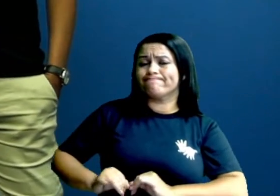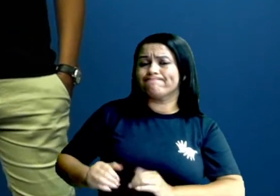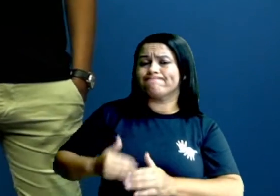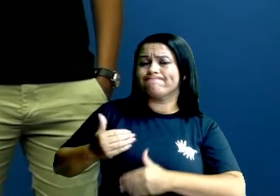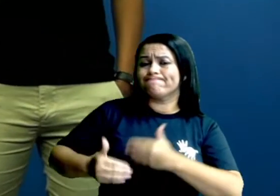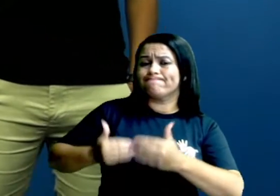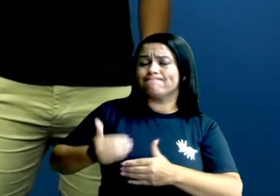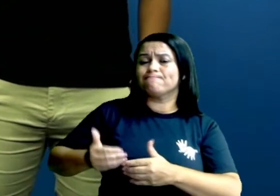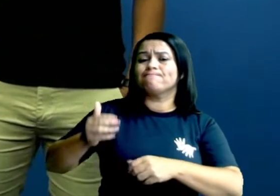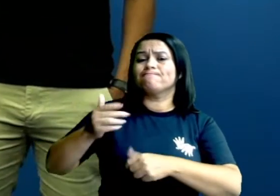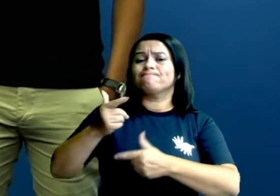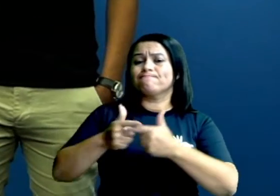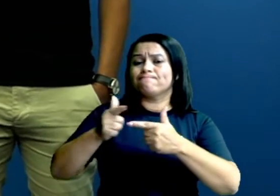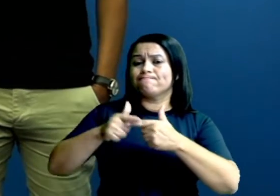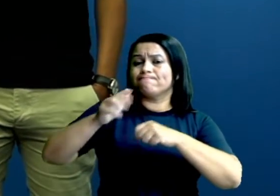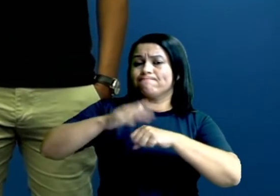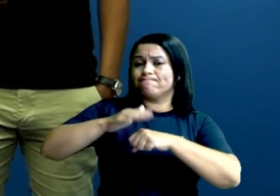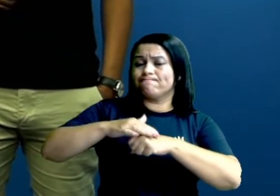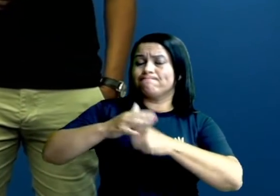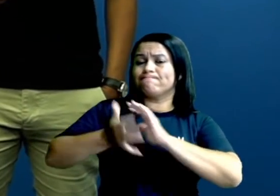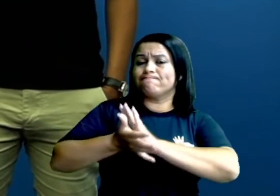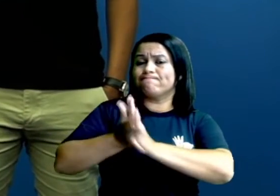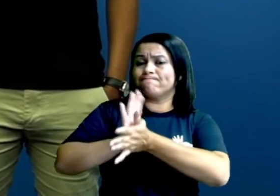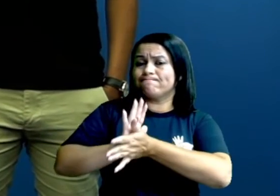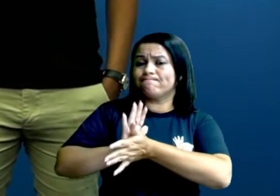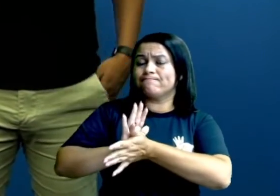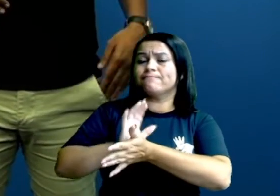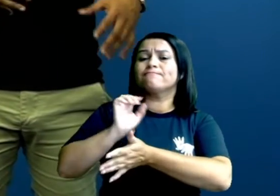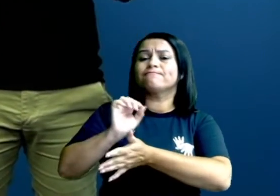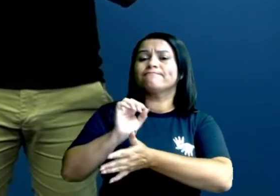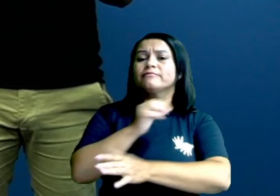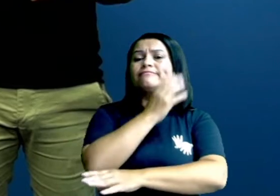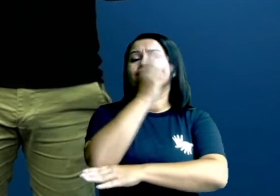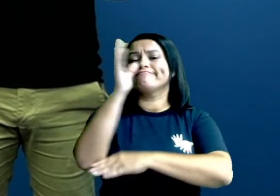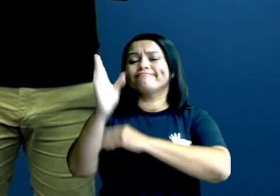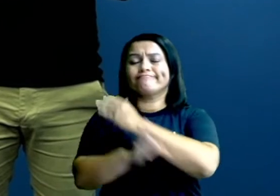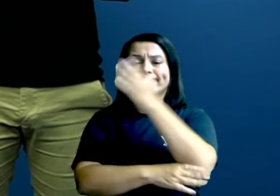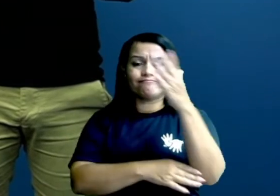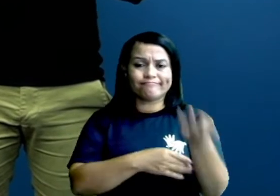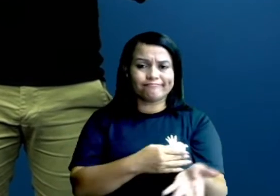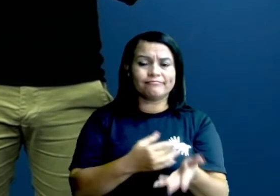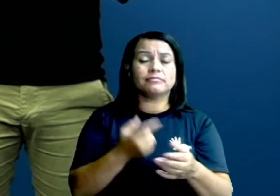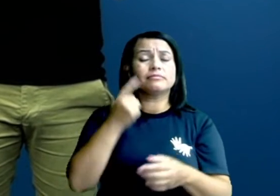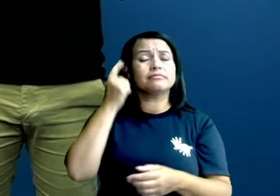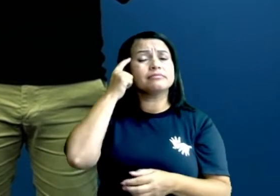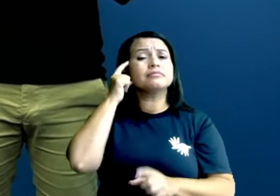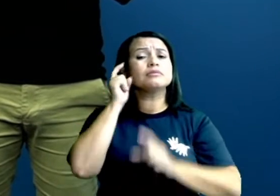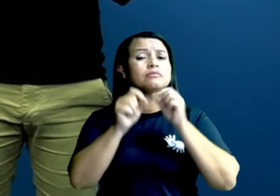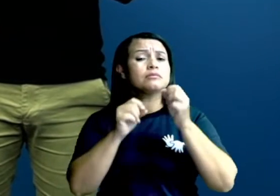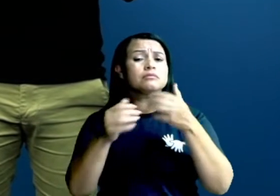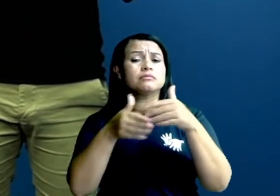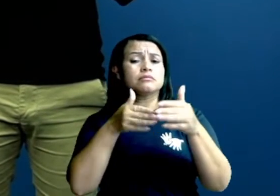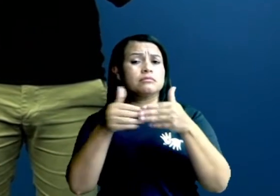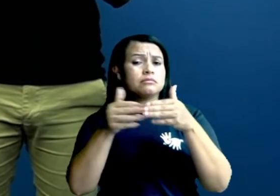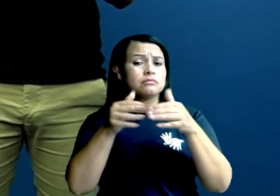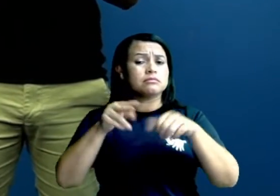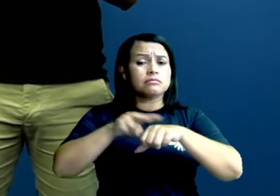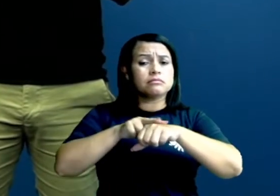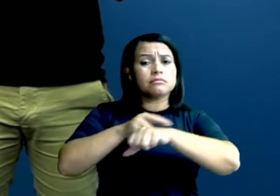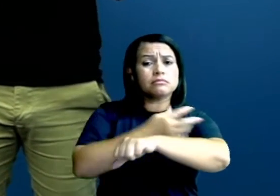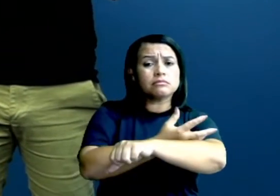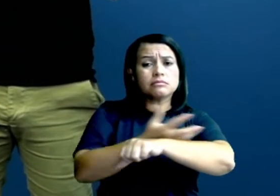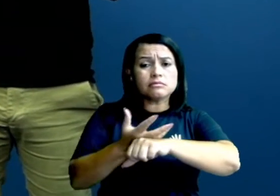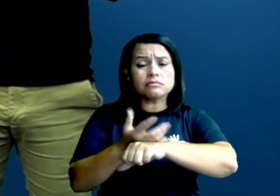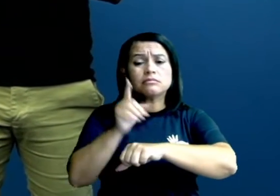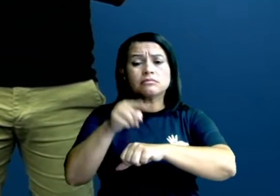o impacto dessa destruição, desse desmatamento, ok? Então, assim, é sempre importante pensar o seguinte, que qualquer vegetação, ela vai ser